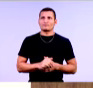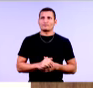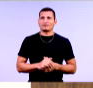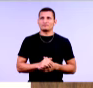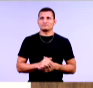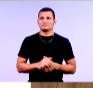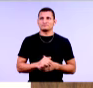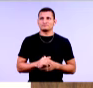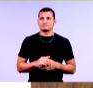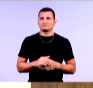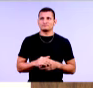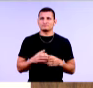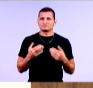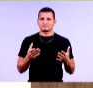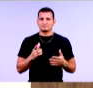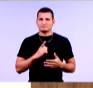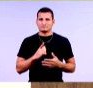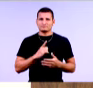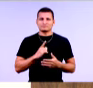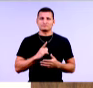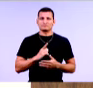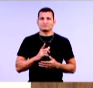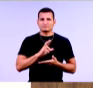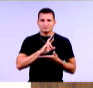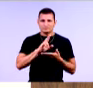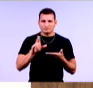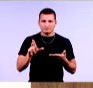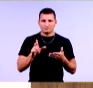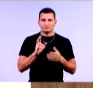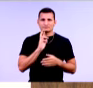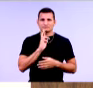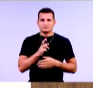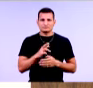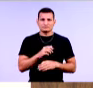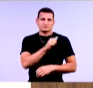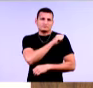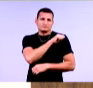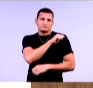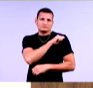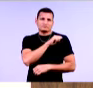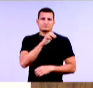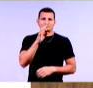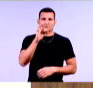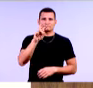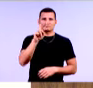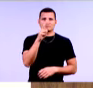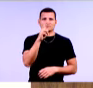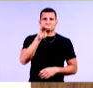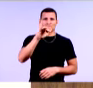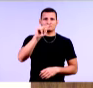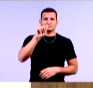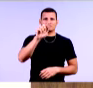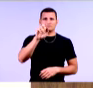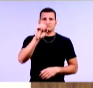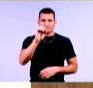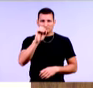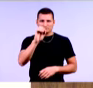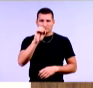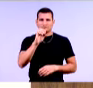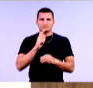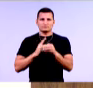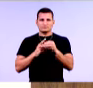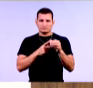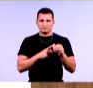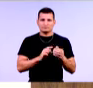Então, aqui já temos várias respostas. O aluno Tiago de Colorado, né, do Oeste, falou assim: primeiro